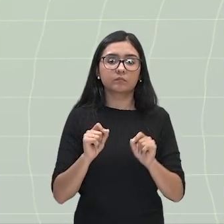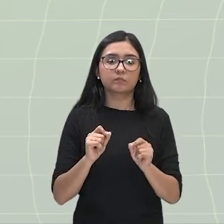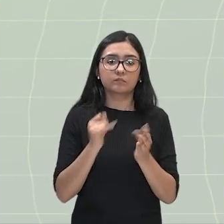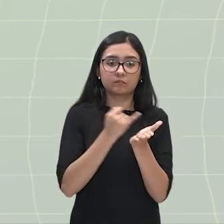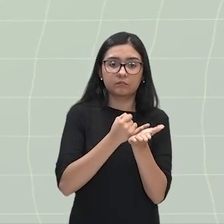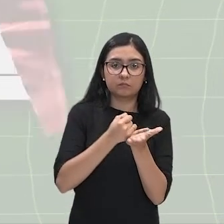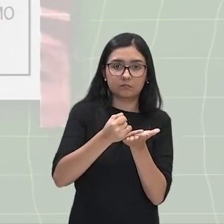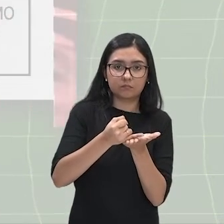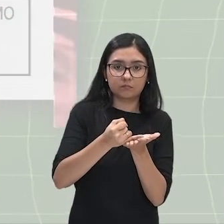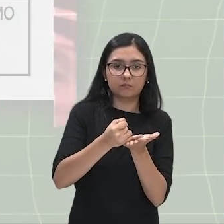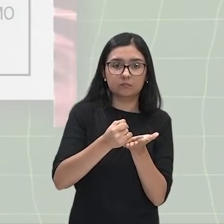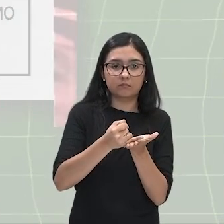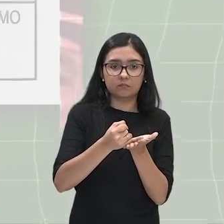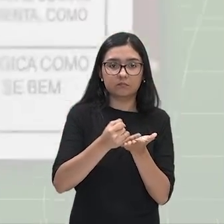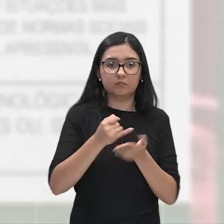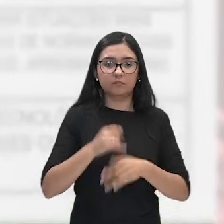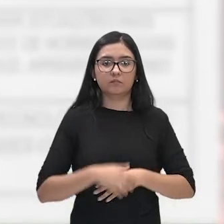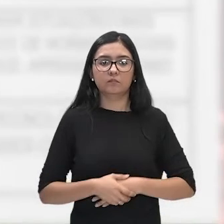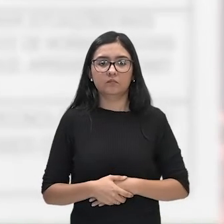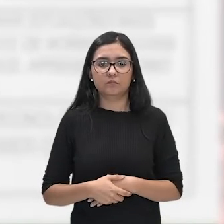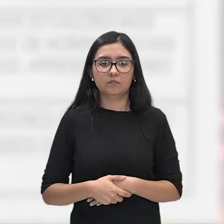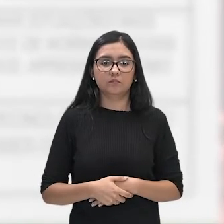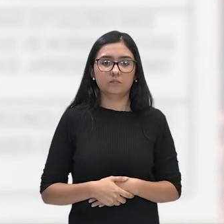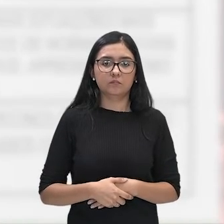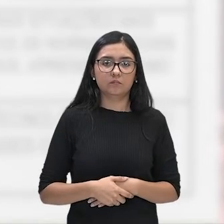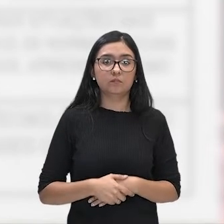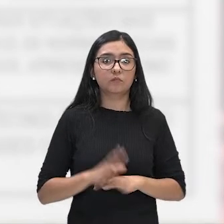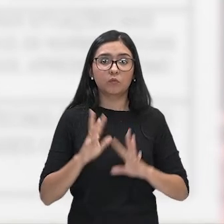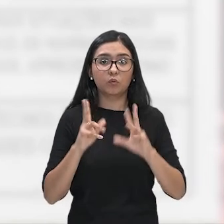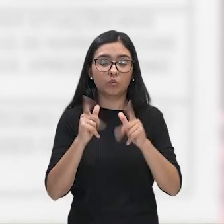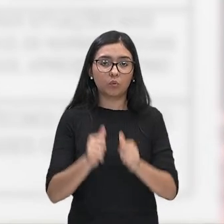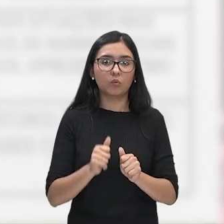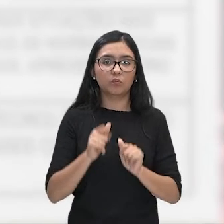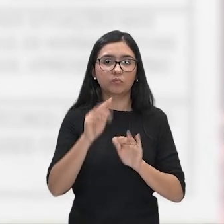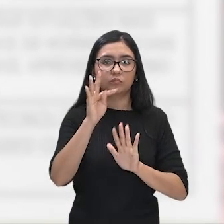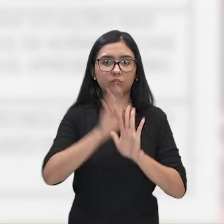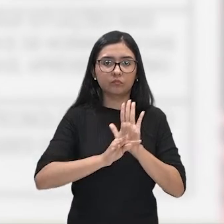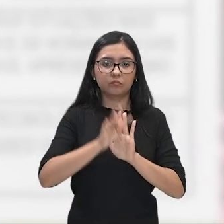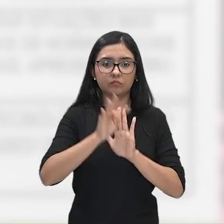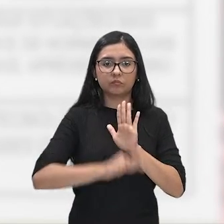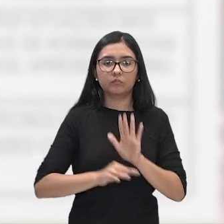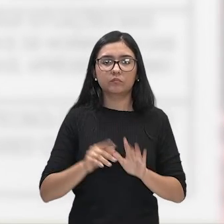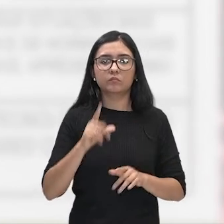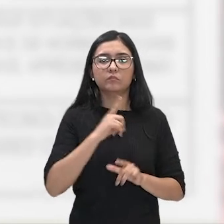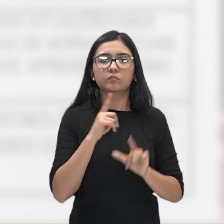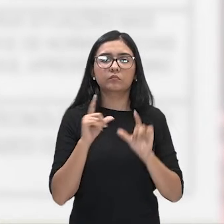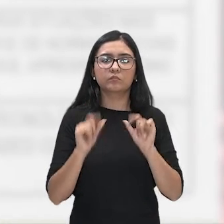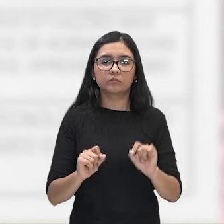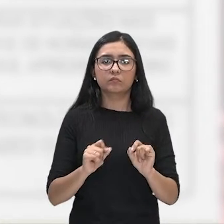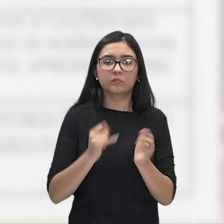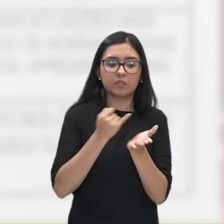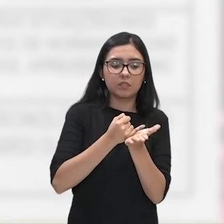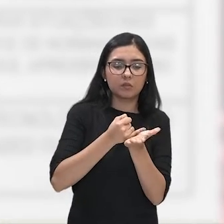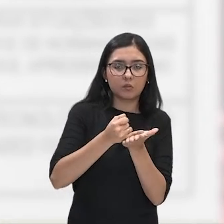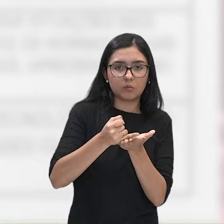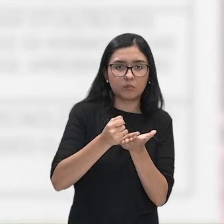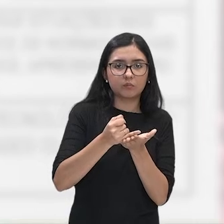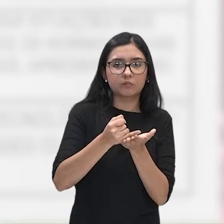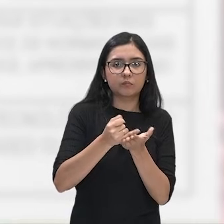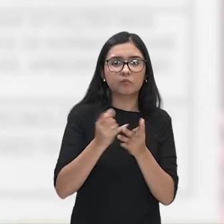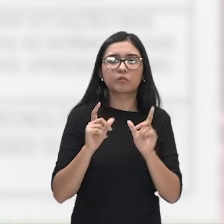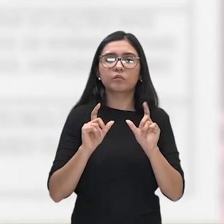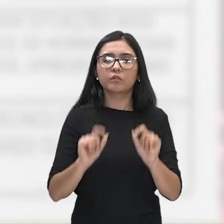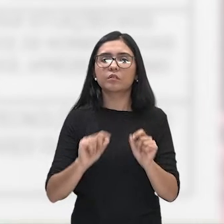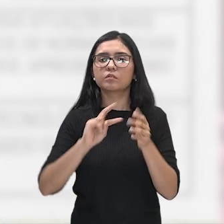introdução. Né? Assim, como todo bom texto, nós temos a introdução. O que